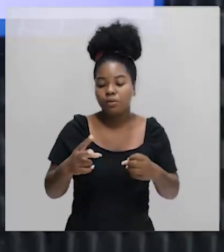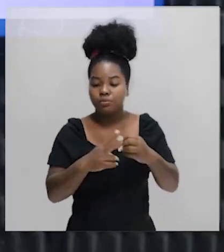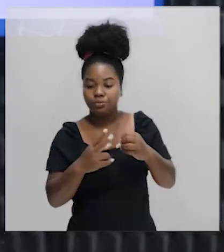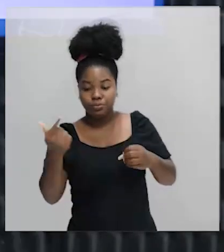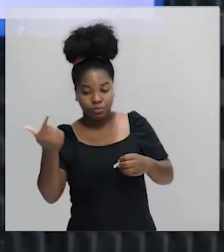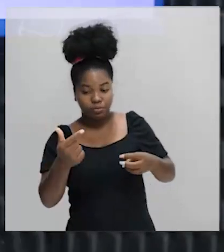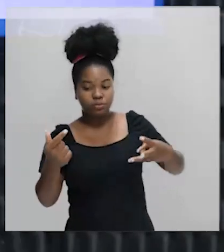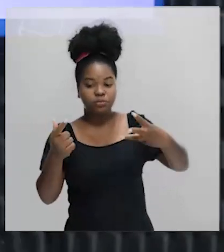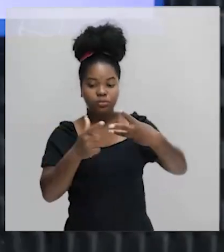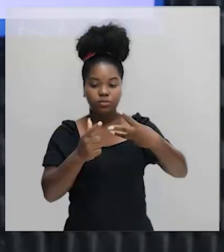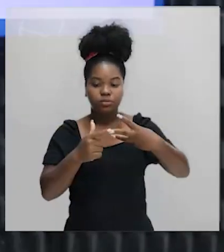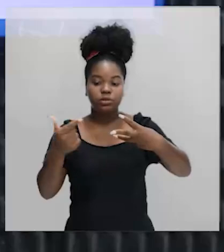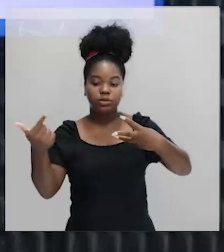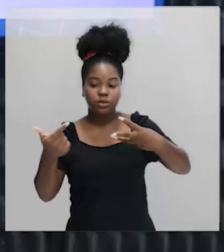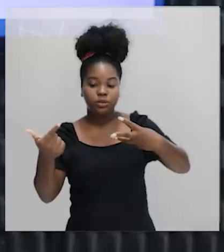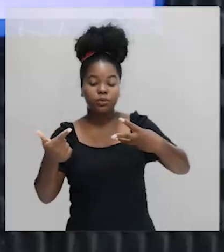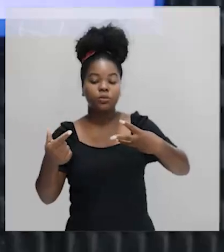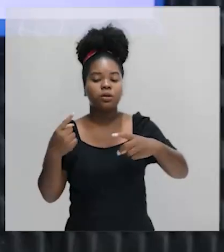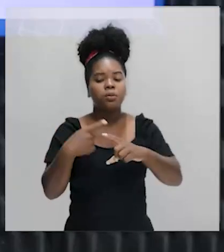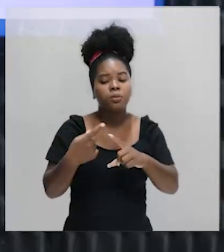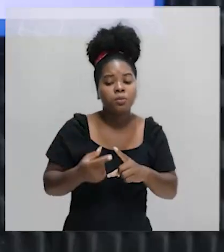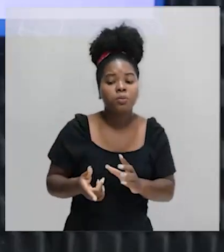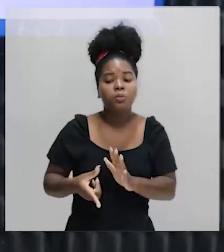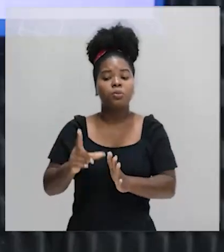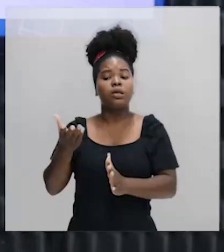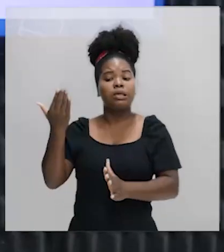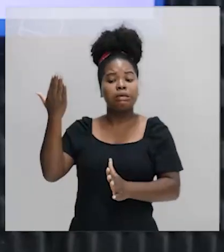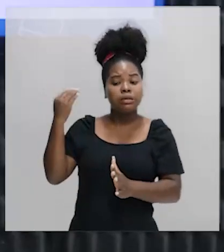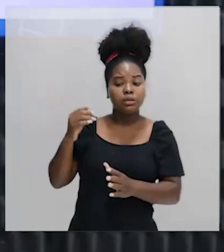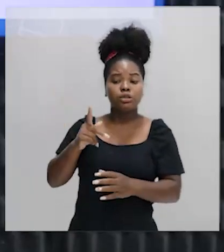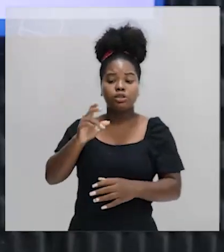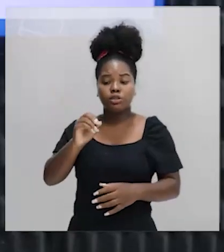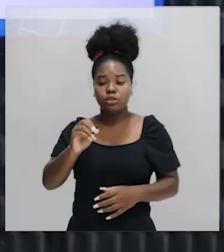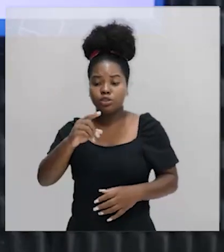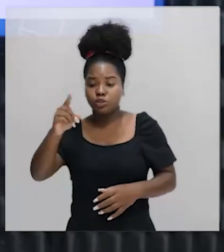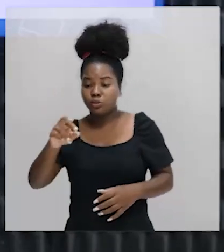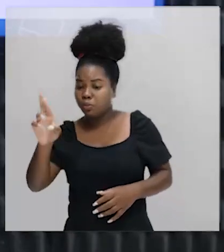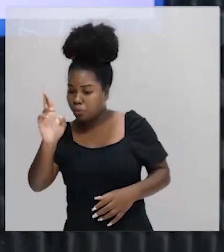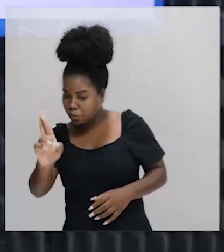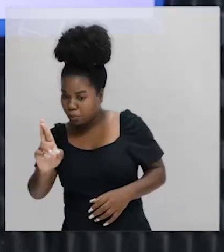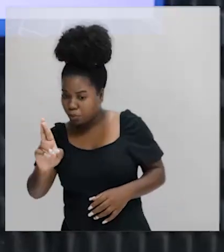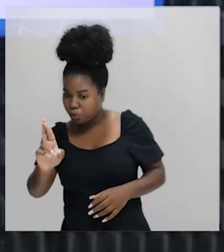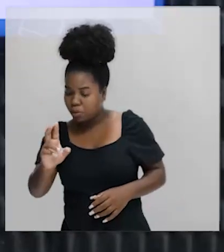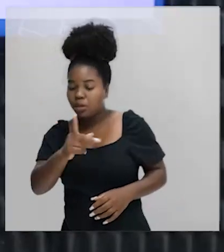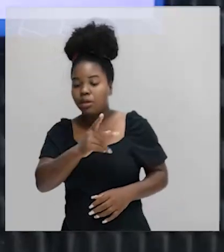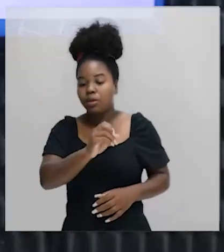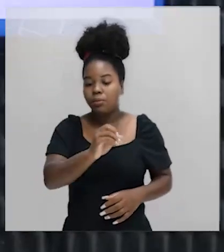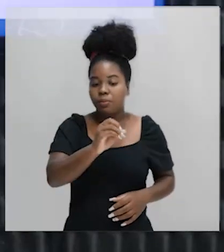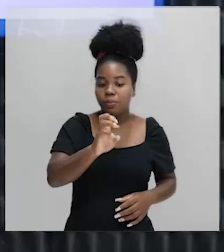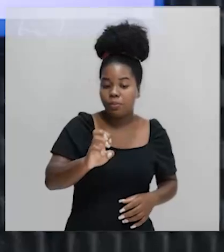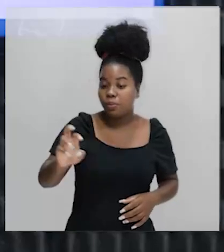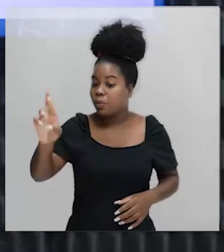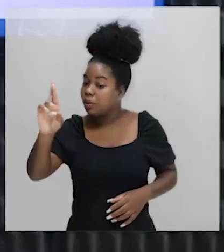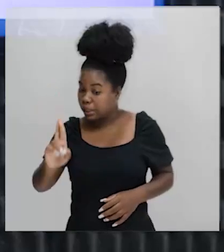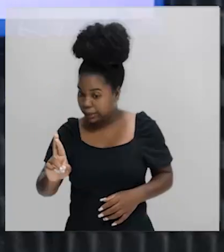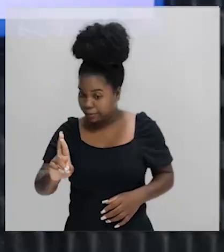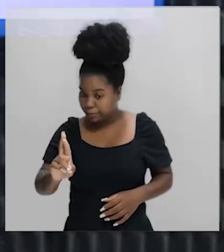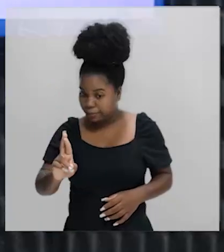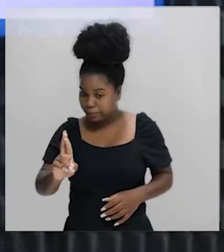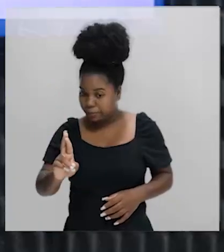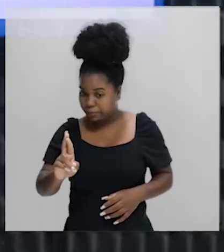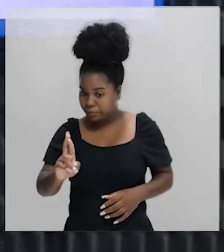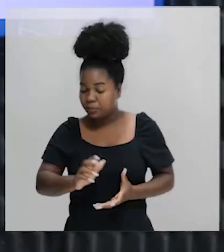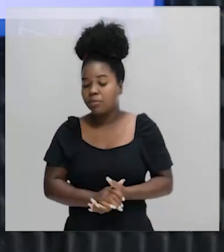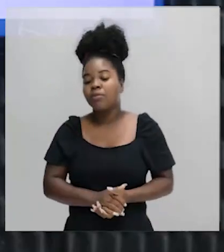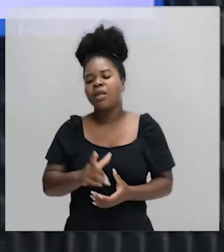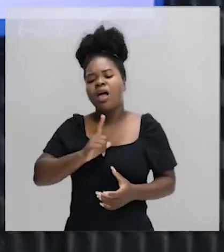segunda conjugação. Porque antigamente o verbo pôr, ele era poer, né? Ele era chamado poer. E